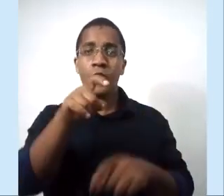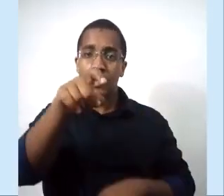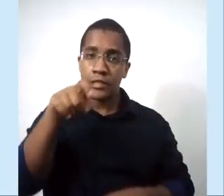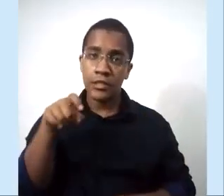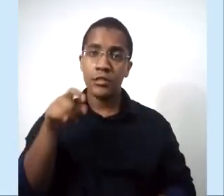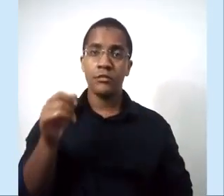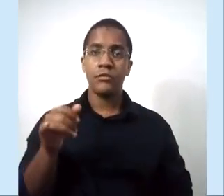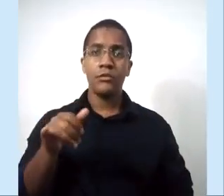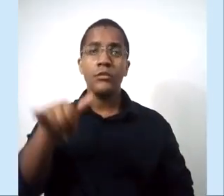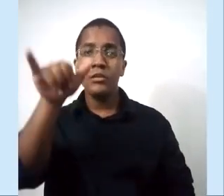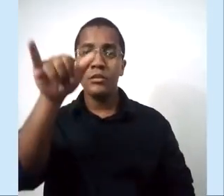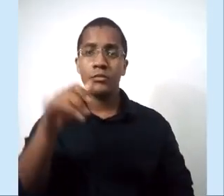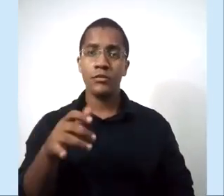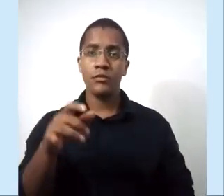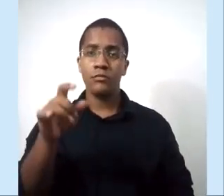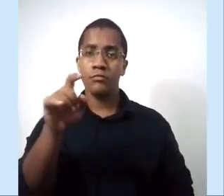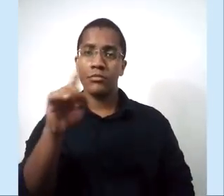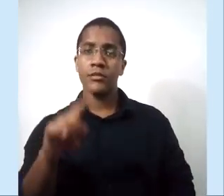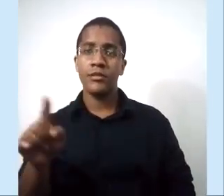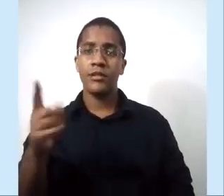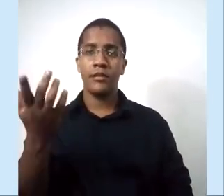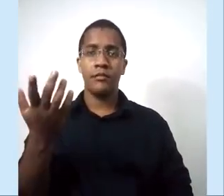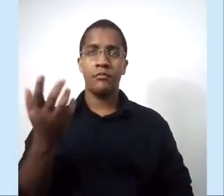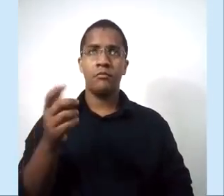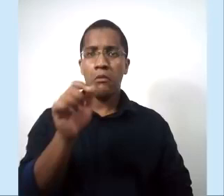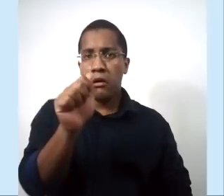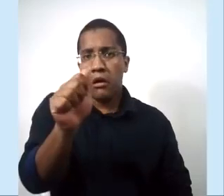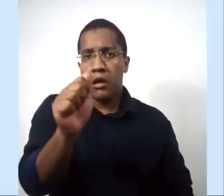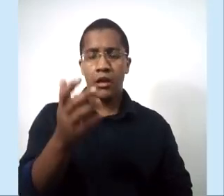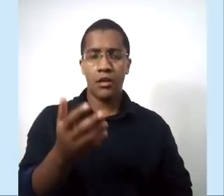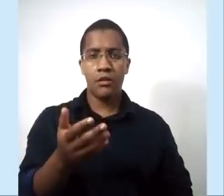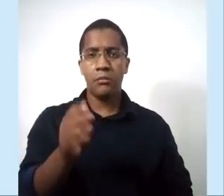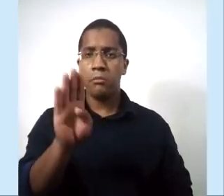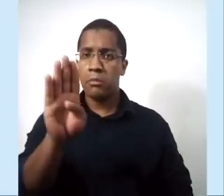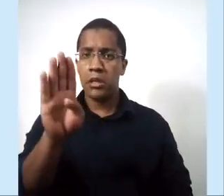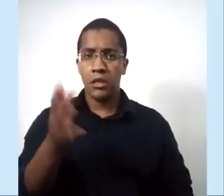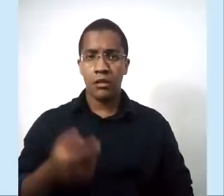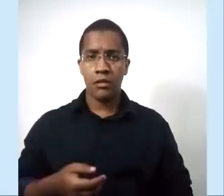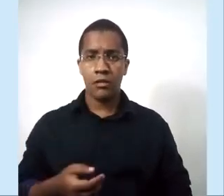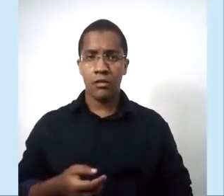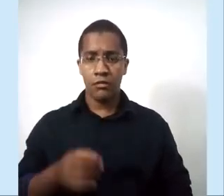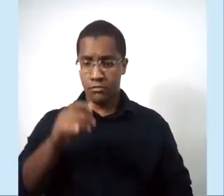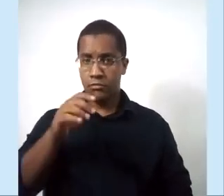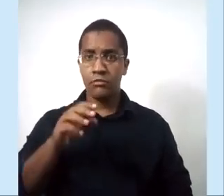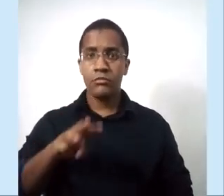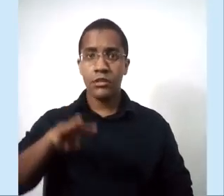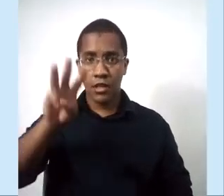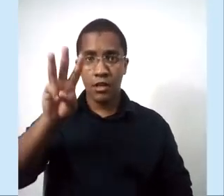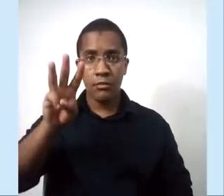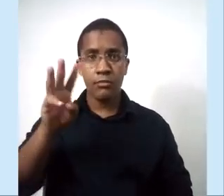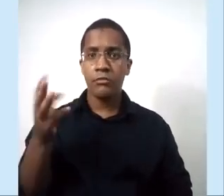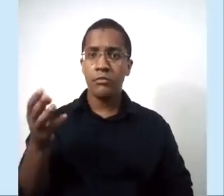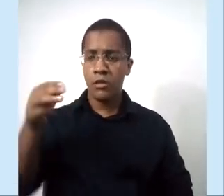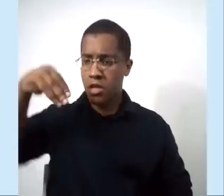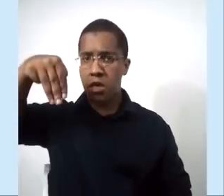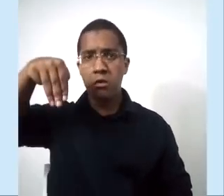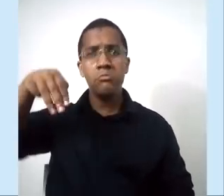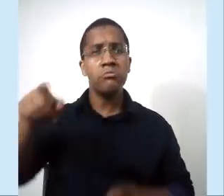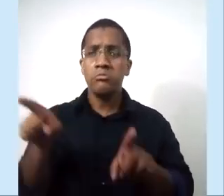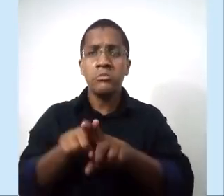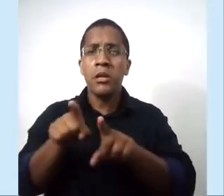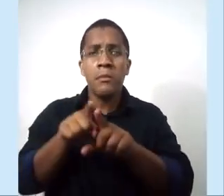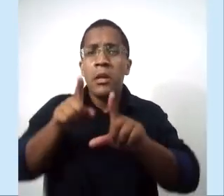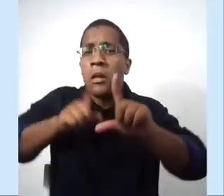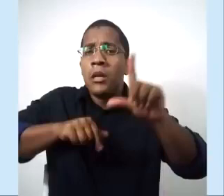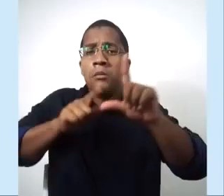X, o Y, o Z, o A, o B, o W e o M